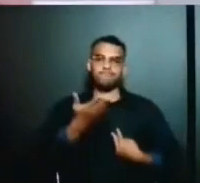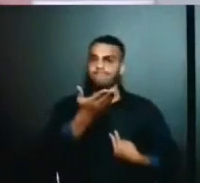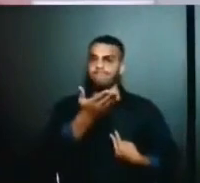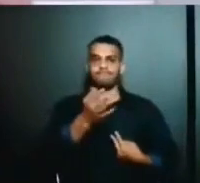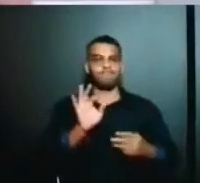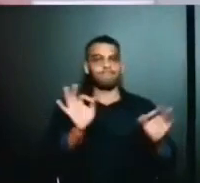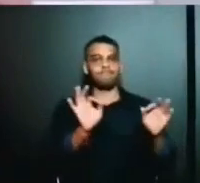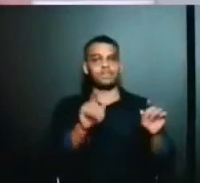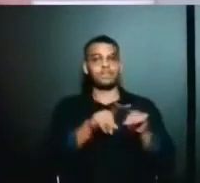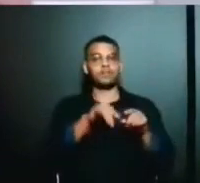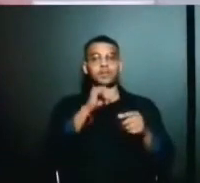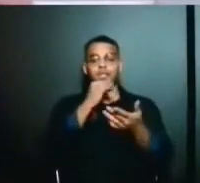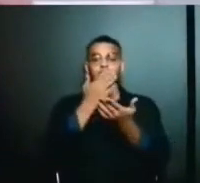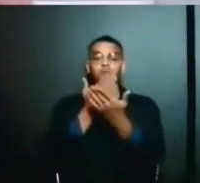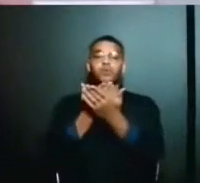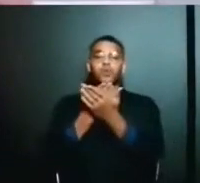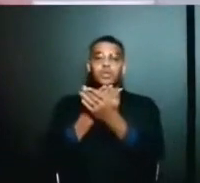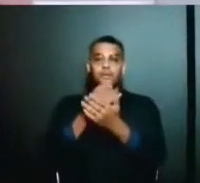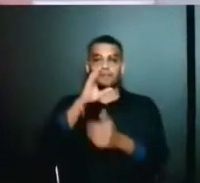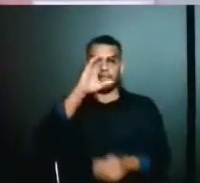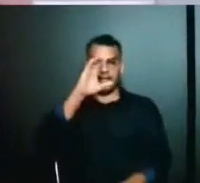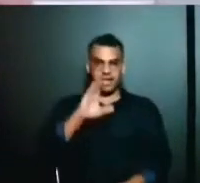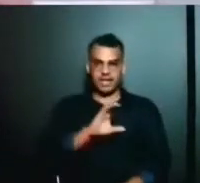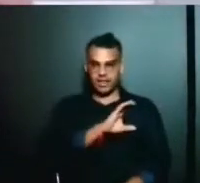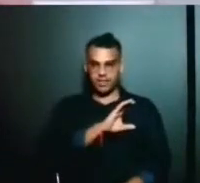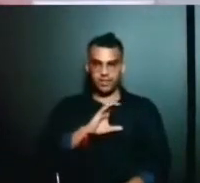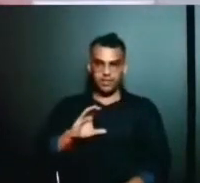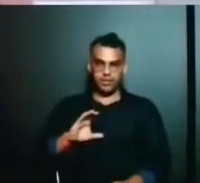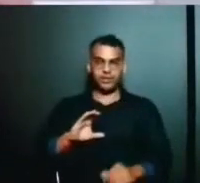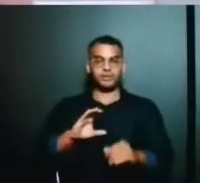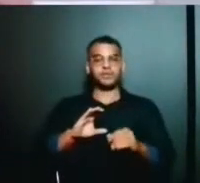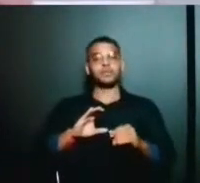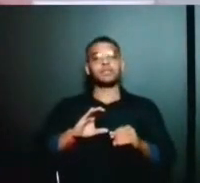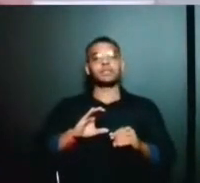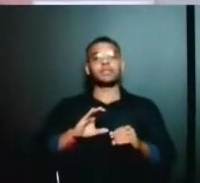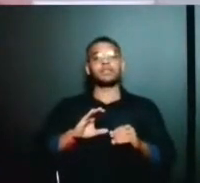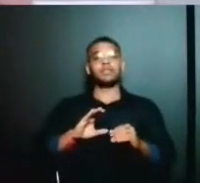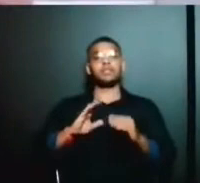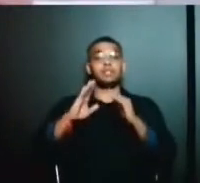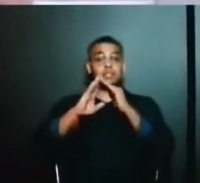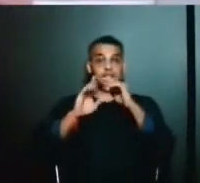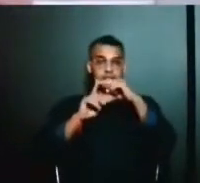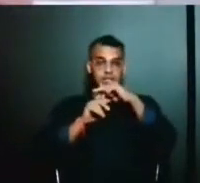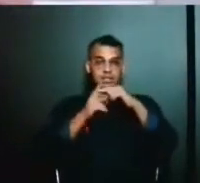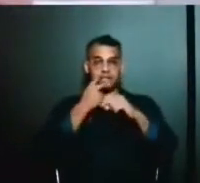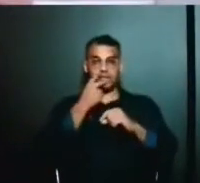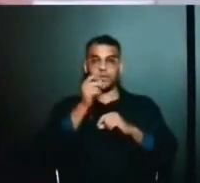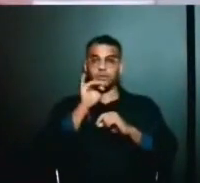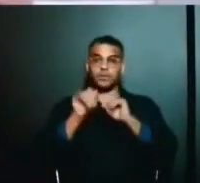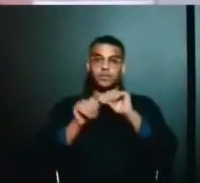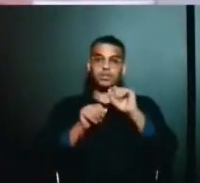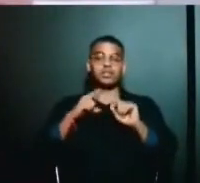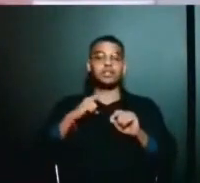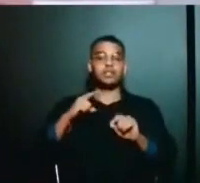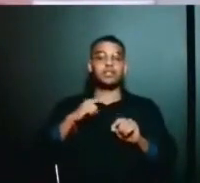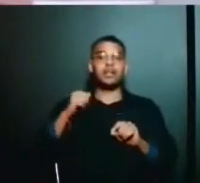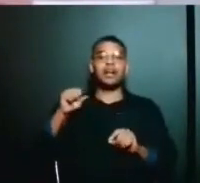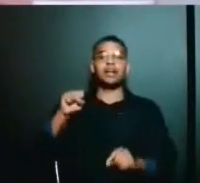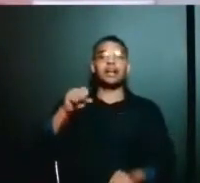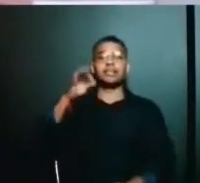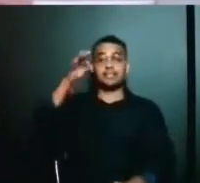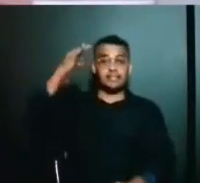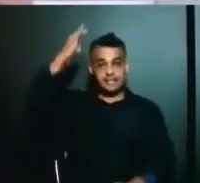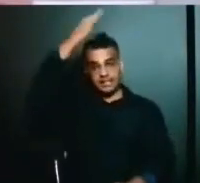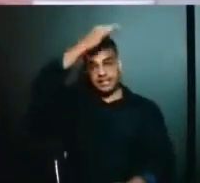a Igreja Católica instituiu, né, as universidades no Ocidente. A gente tem Santa Hildegarda, que era musicista,